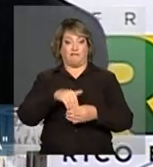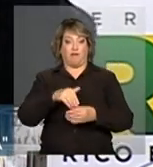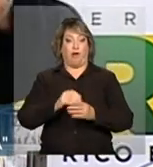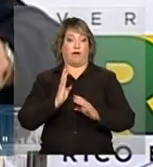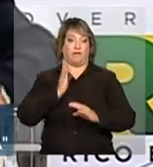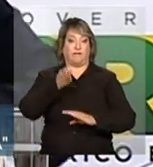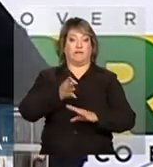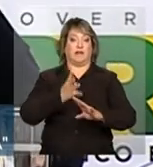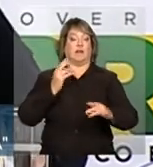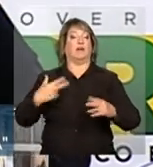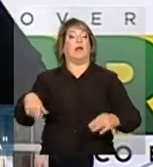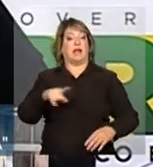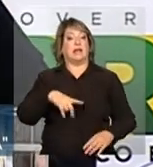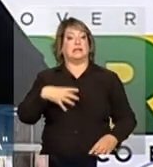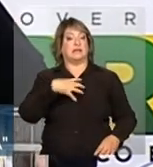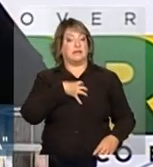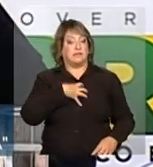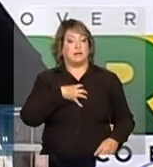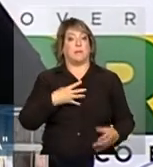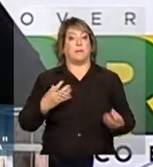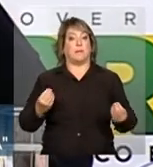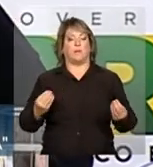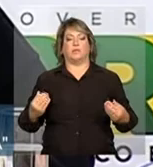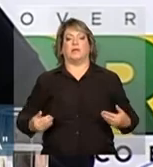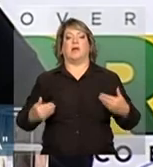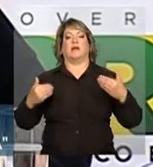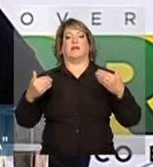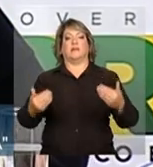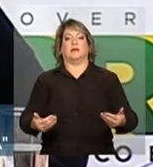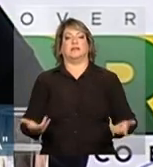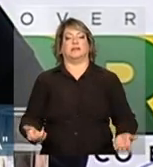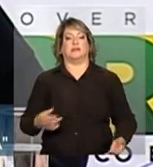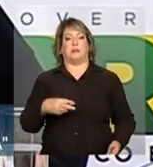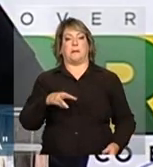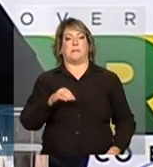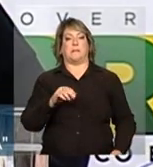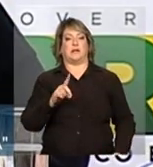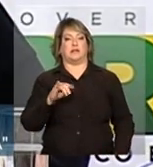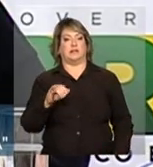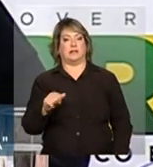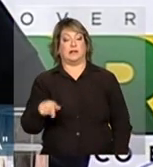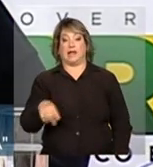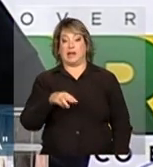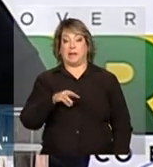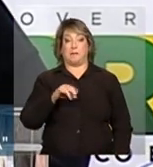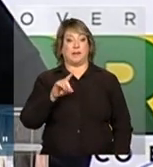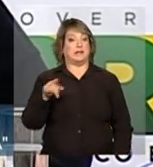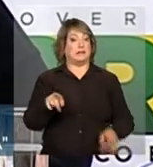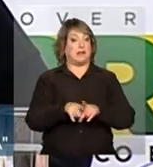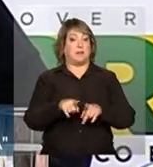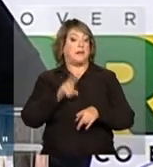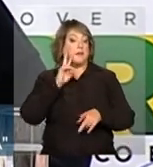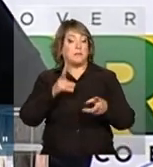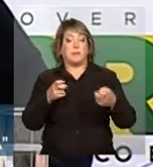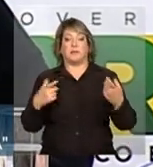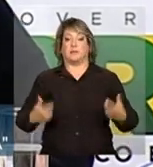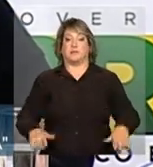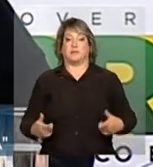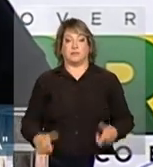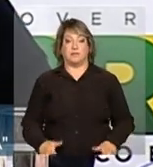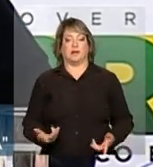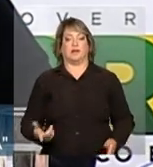sua representação estava muito à frente de mídia, a mídia também não percebeu, de governantes,